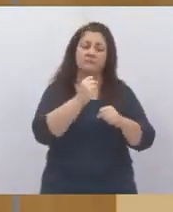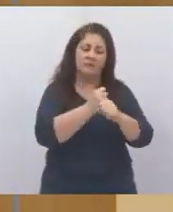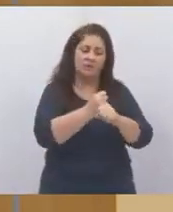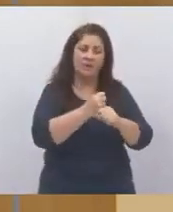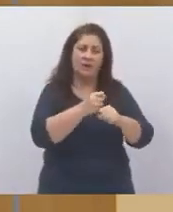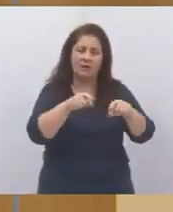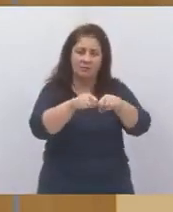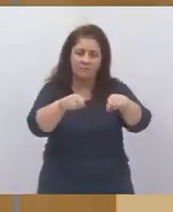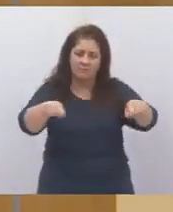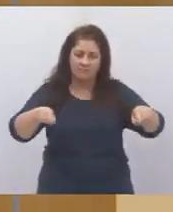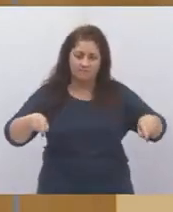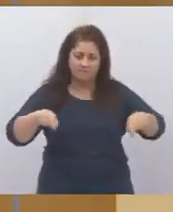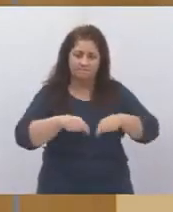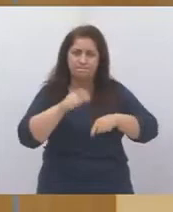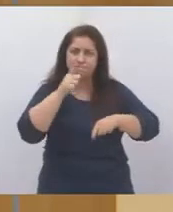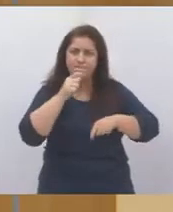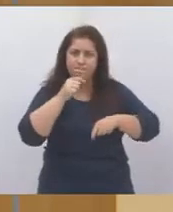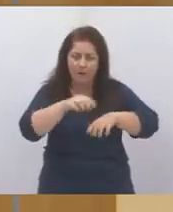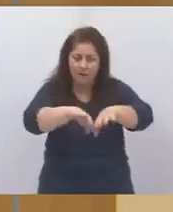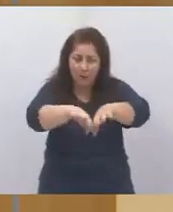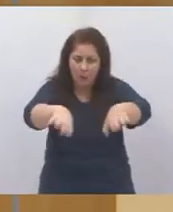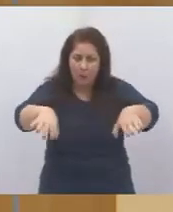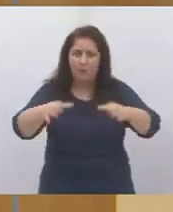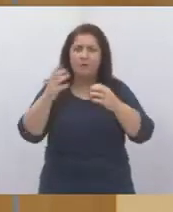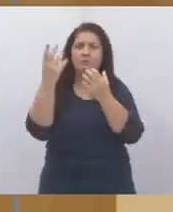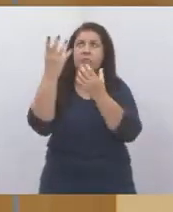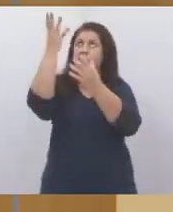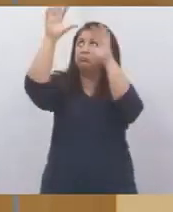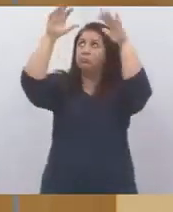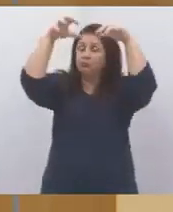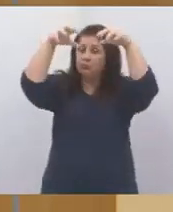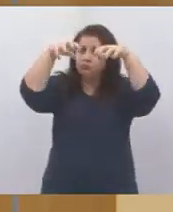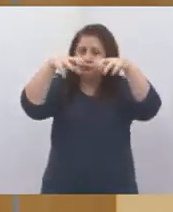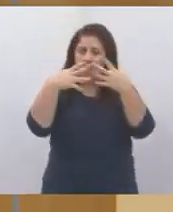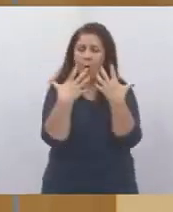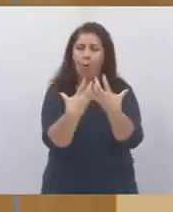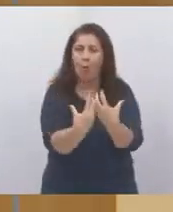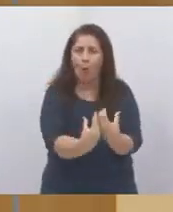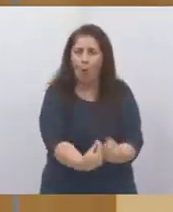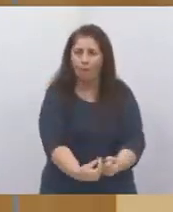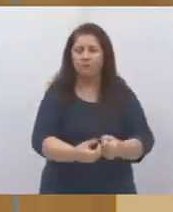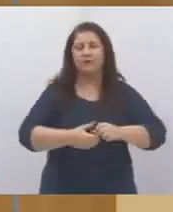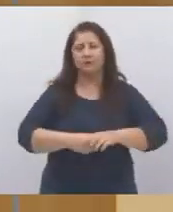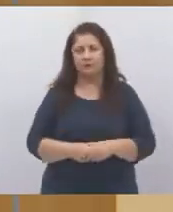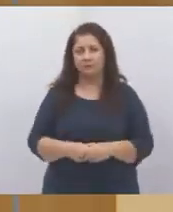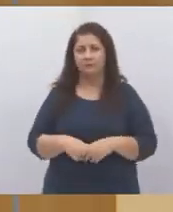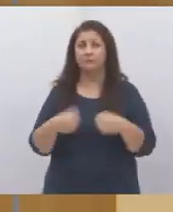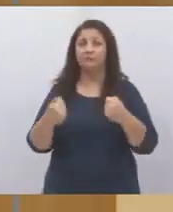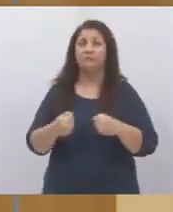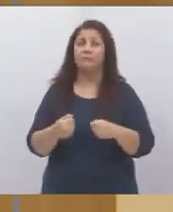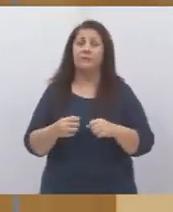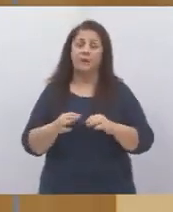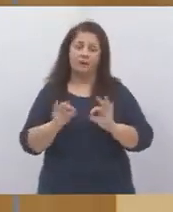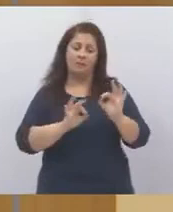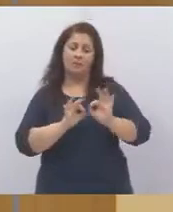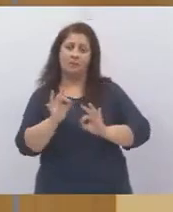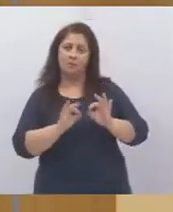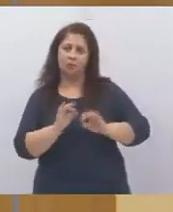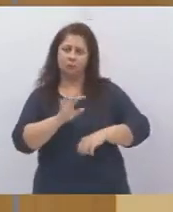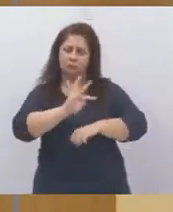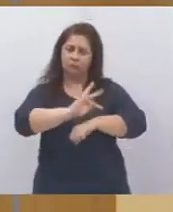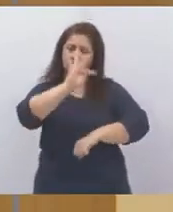que são obras que demandam recursos mais luxuosos que demandam projetos é mais Tecnicamente